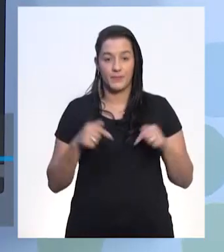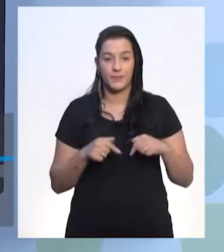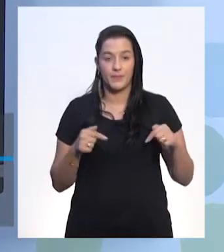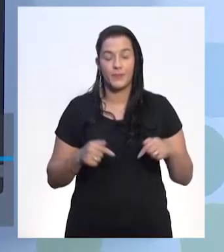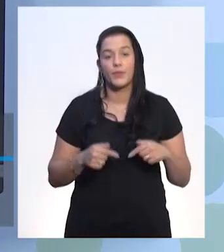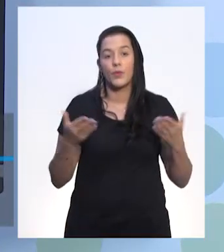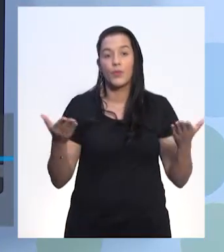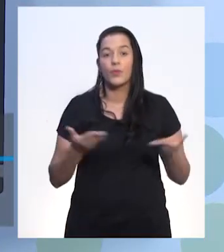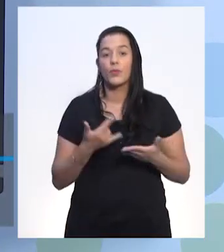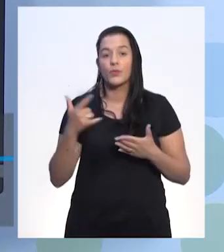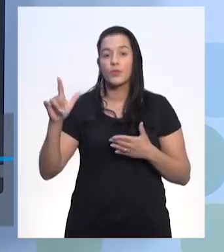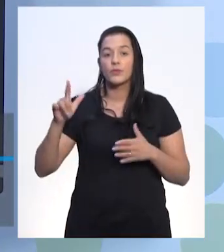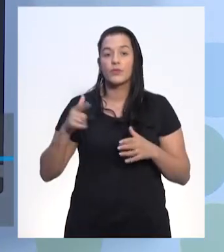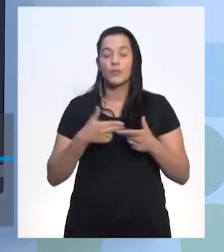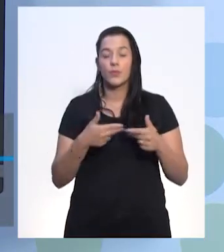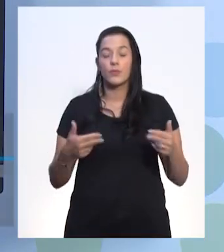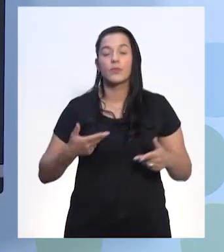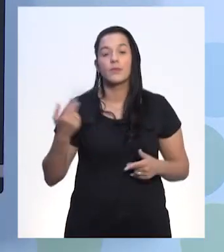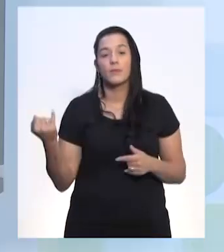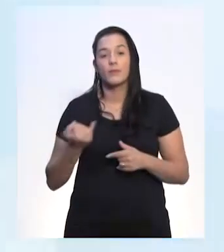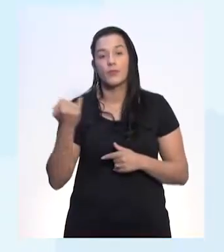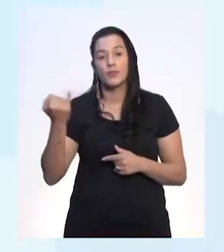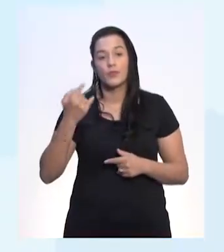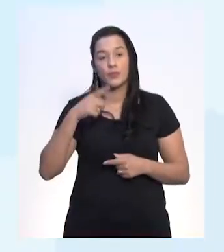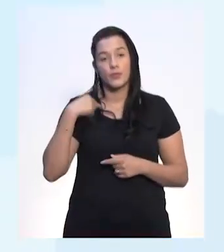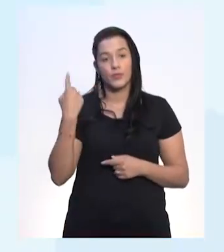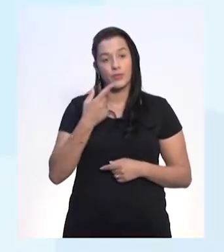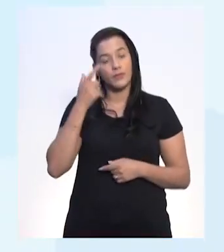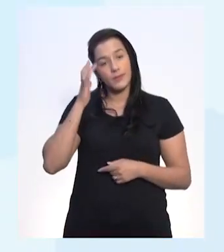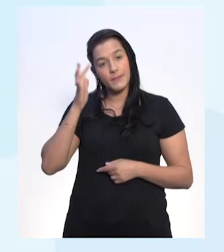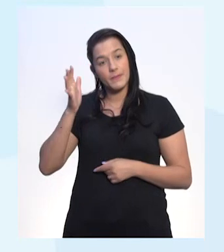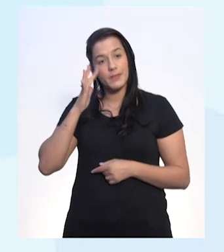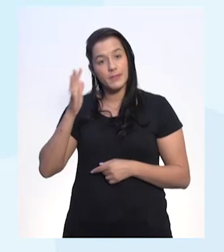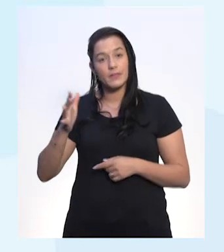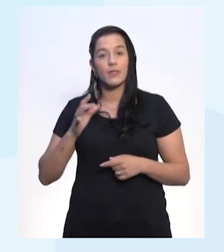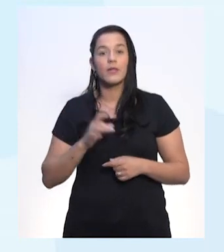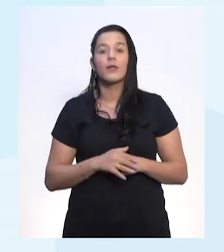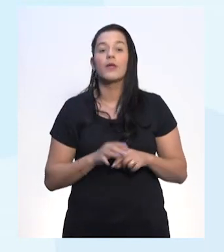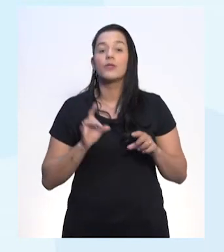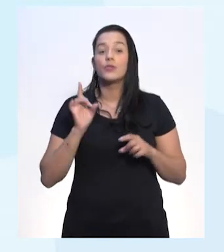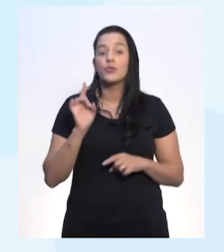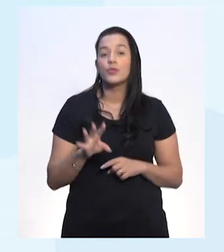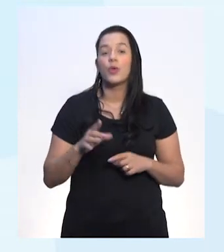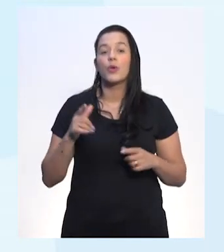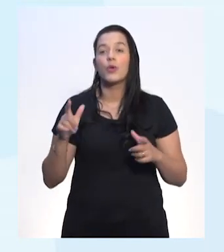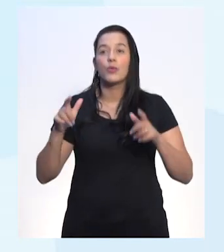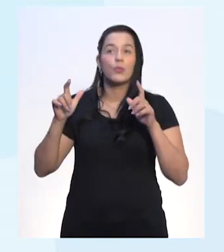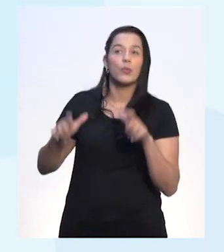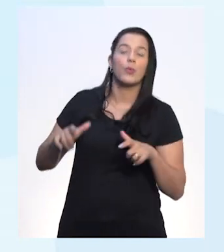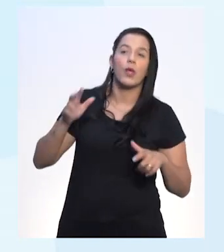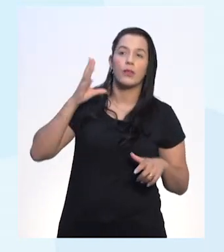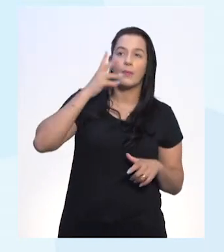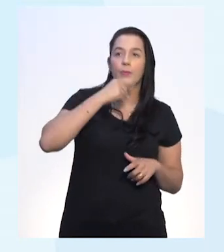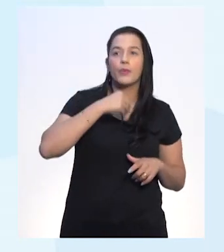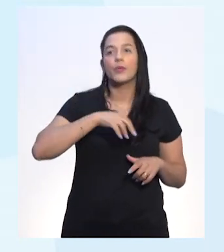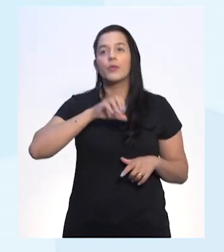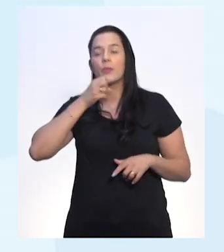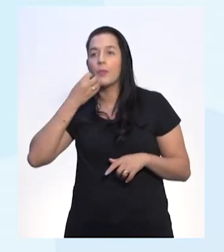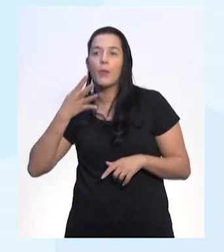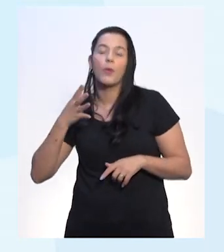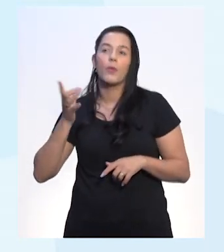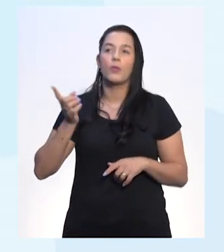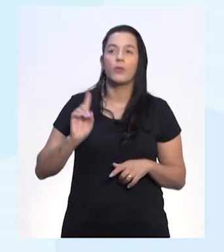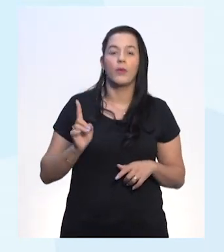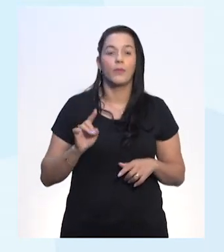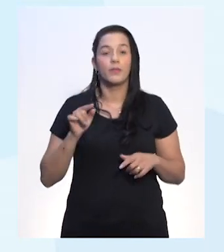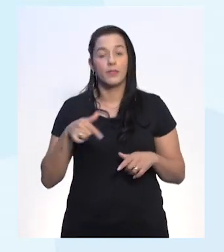fatores importantes que a gente tem que pensar também, não só em relação à conservação que a gente colocou na lousa,